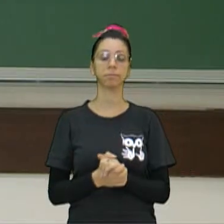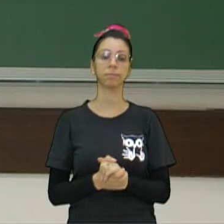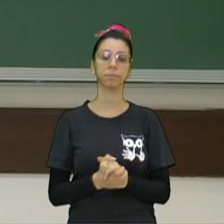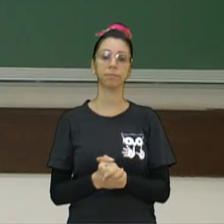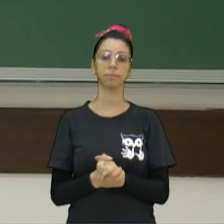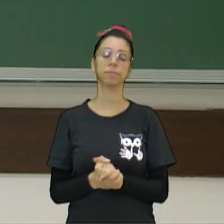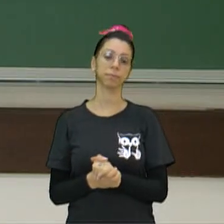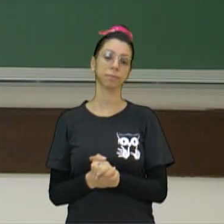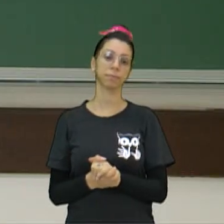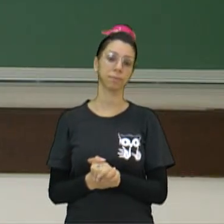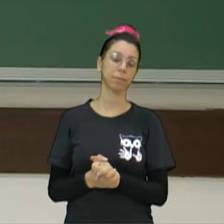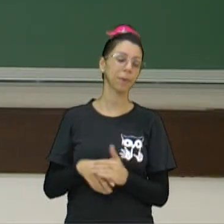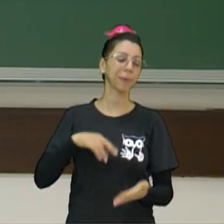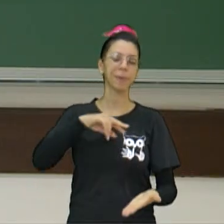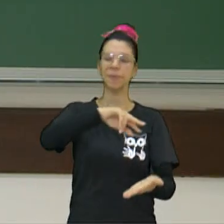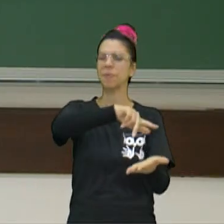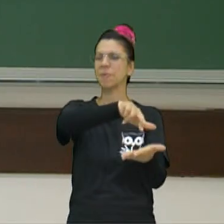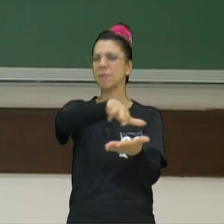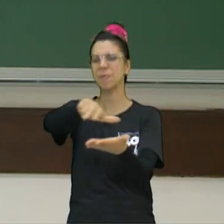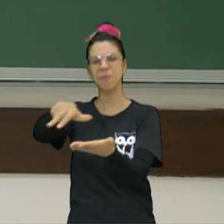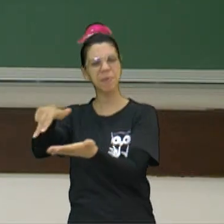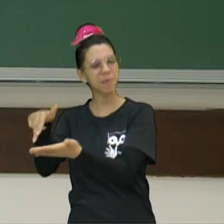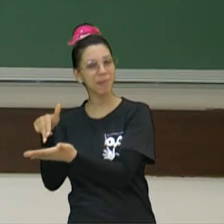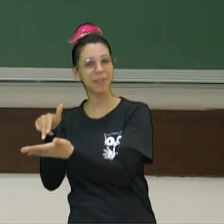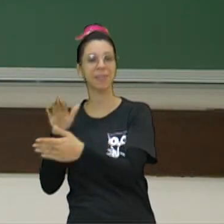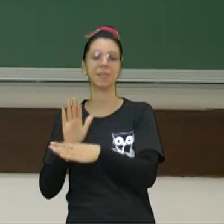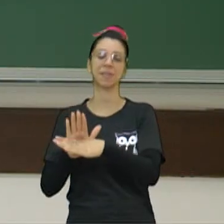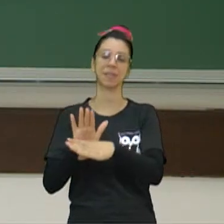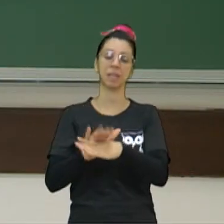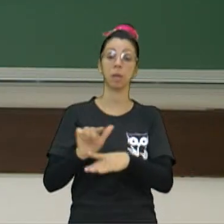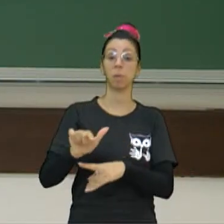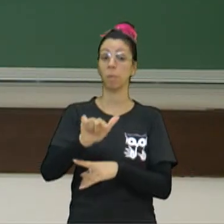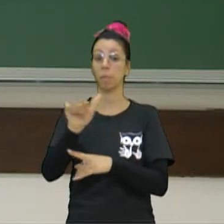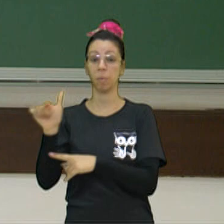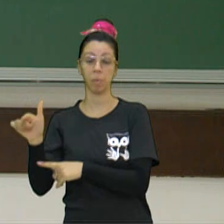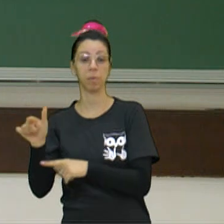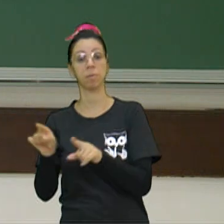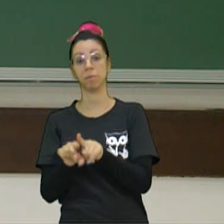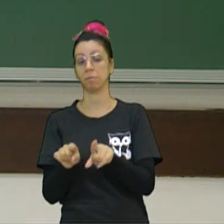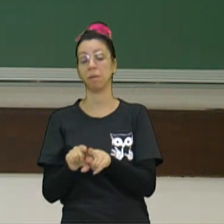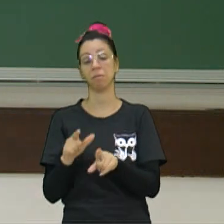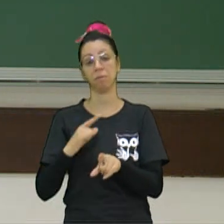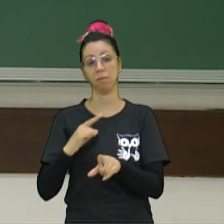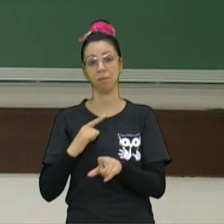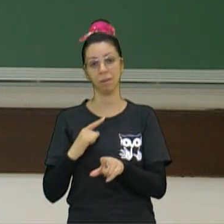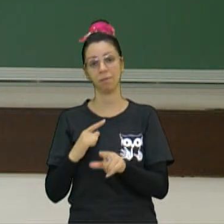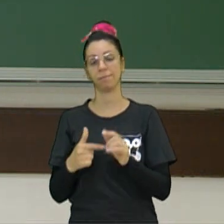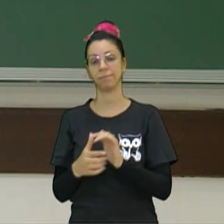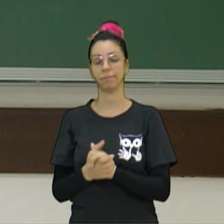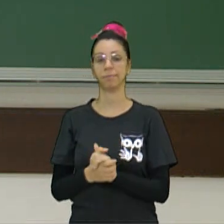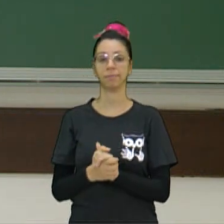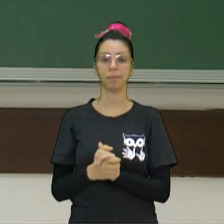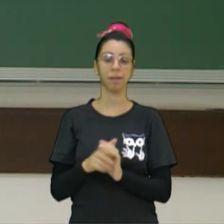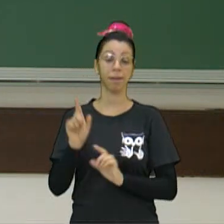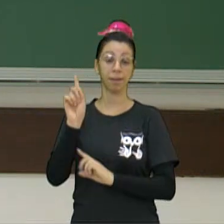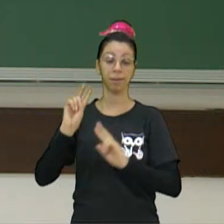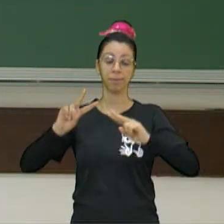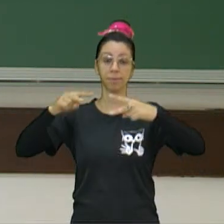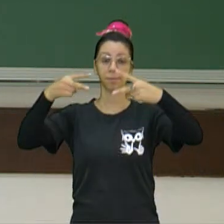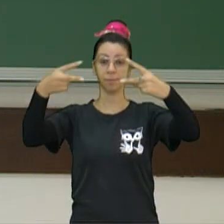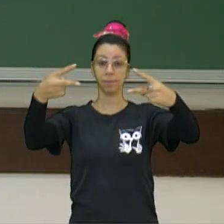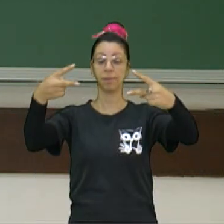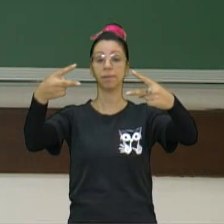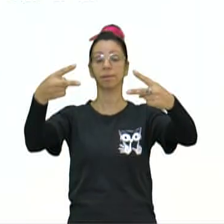Então, assim, são vários benefícios que foram colocados alguns, né? Tem outros benefícios que o método traz ao seu praticante. E aqui eu deixo para vocês os links